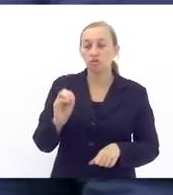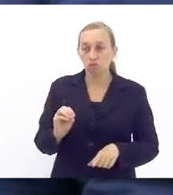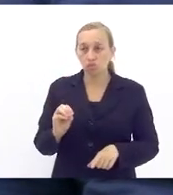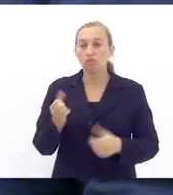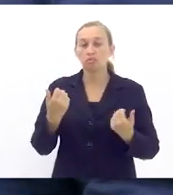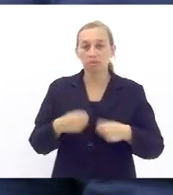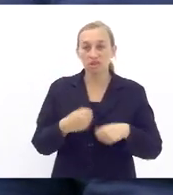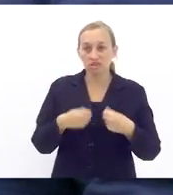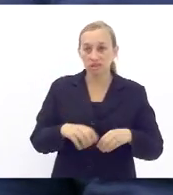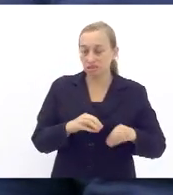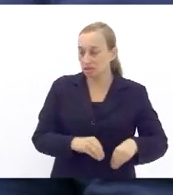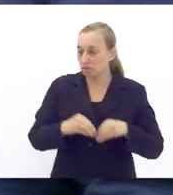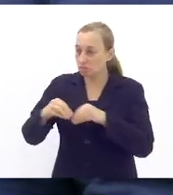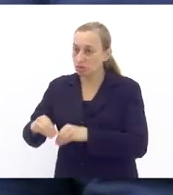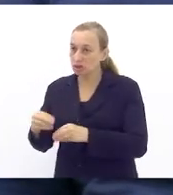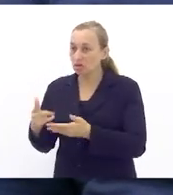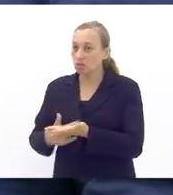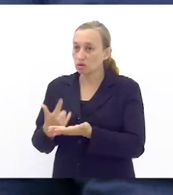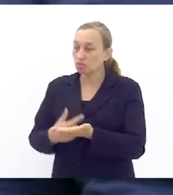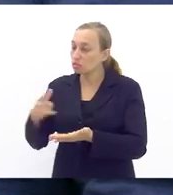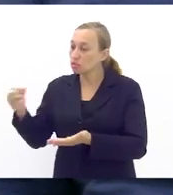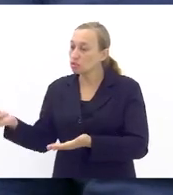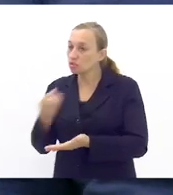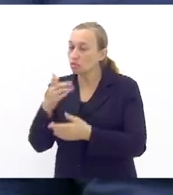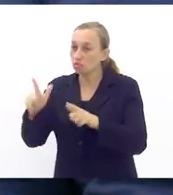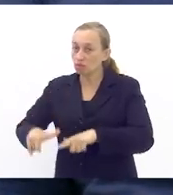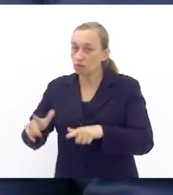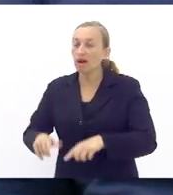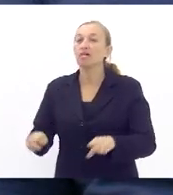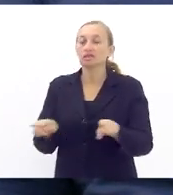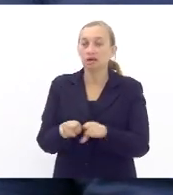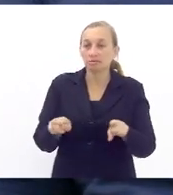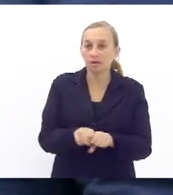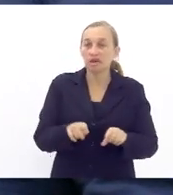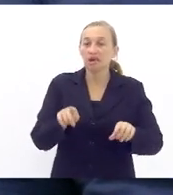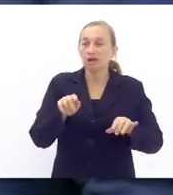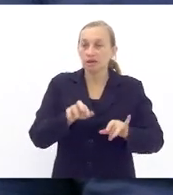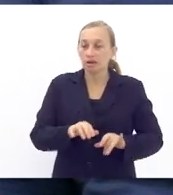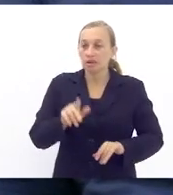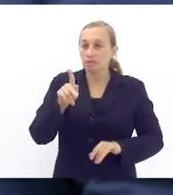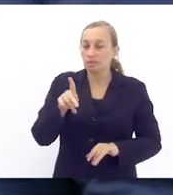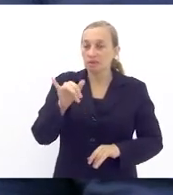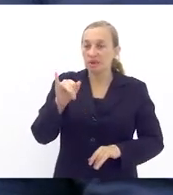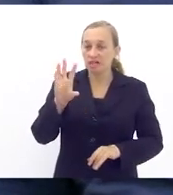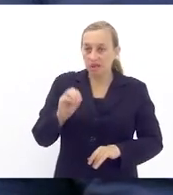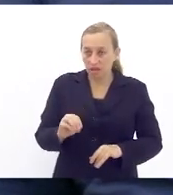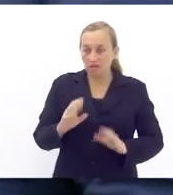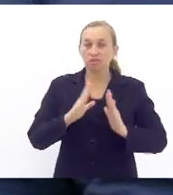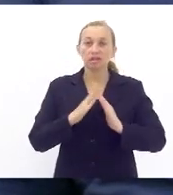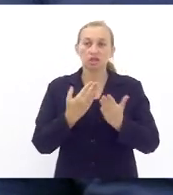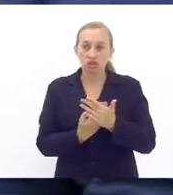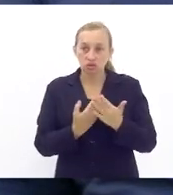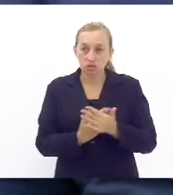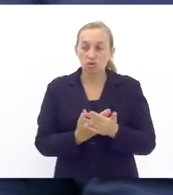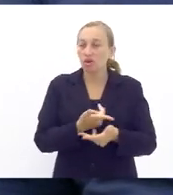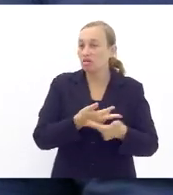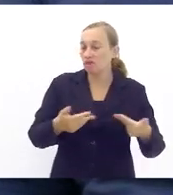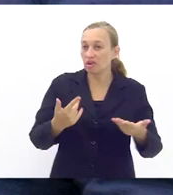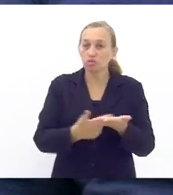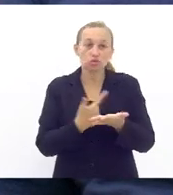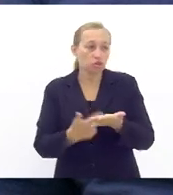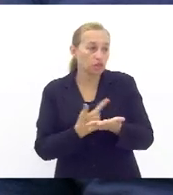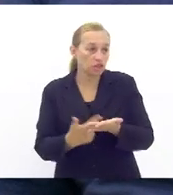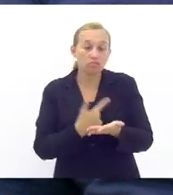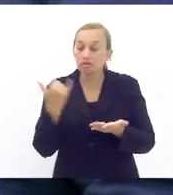servo Para Um Novo Espaço a gente tem pianos na escola que precisam de transporte adequado a gente tem uma biblioteca que tem uma série de livros raros que a gente precisa também